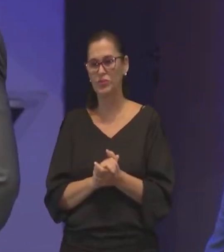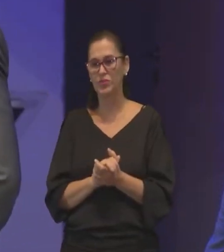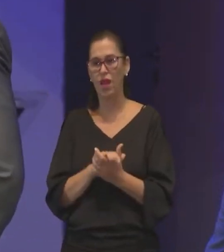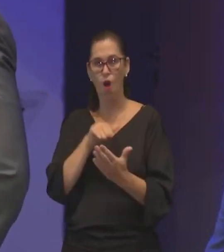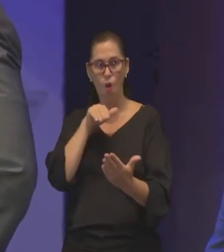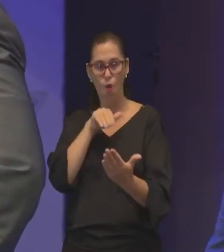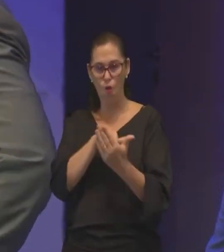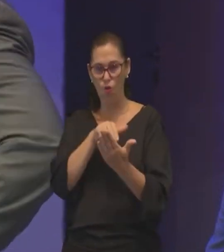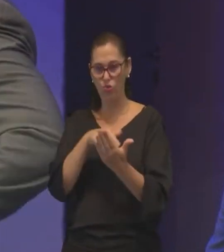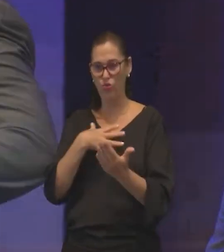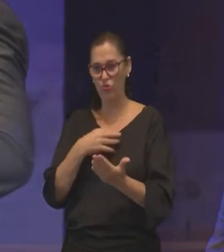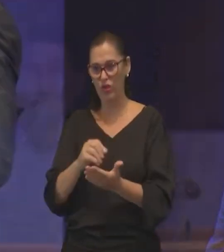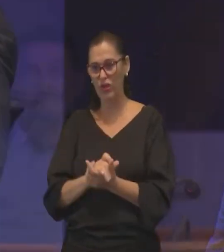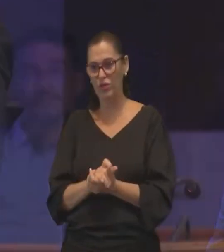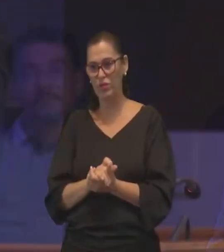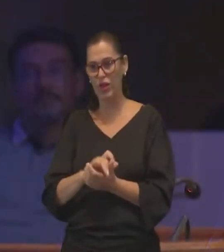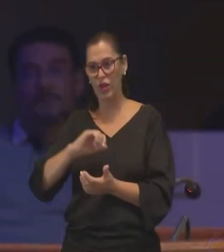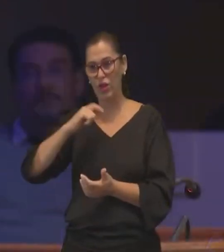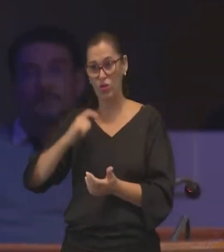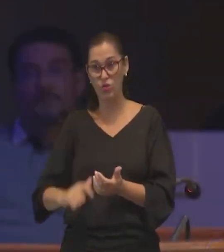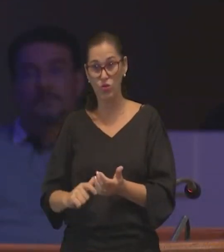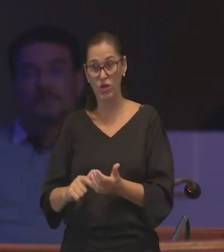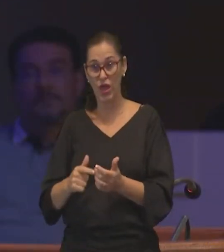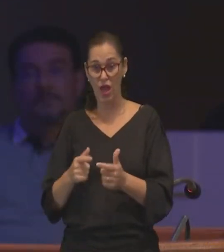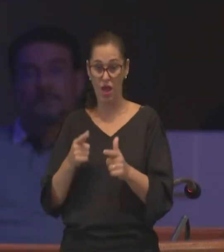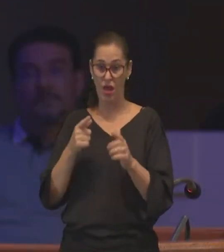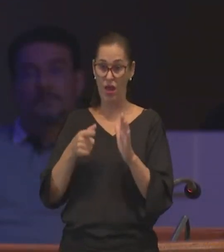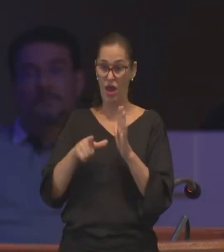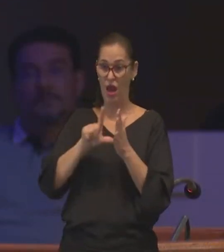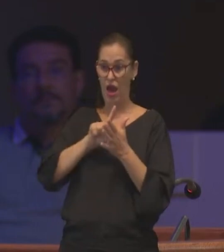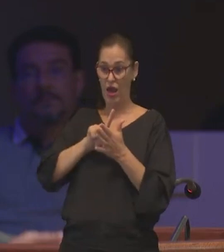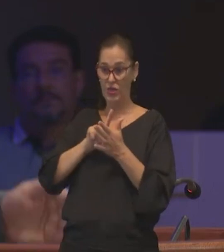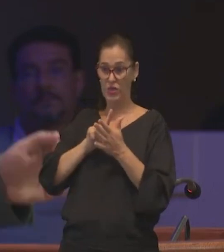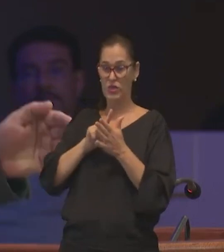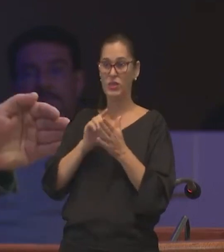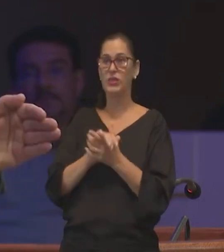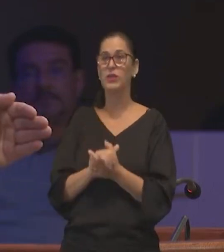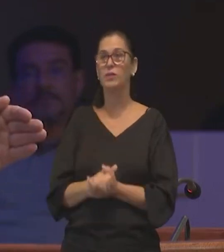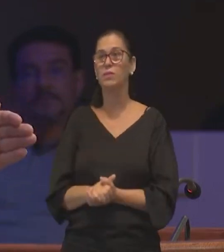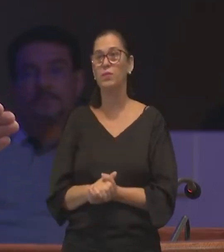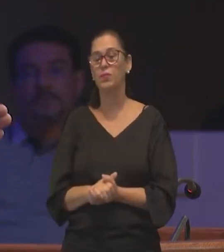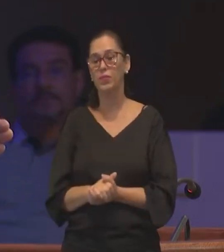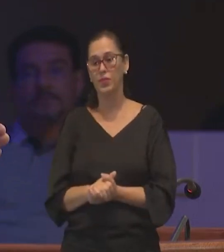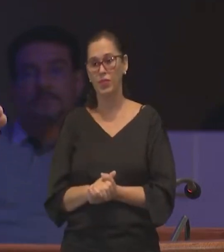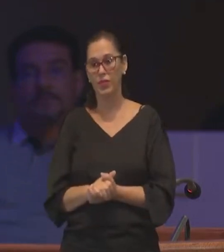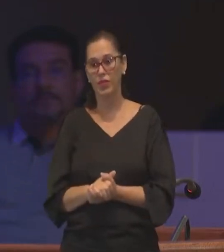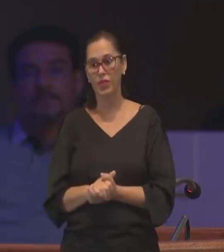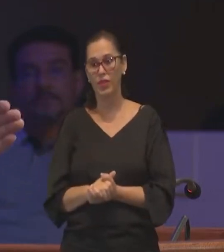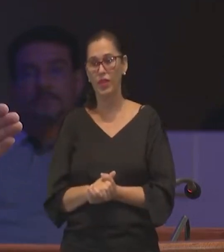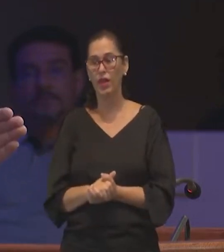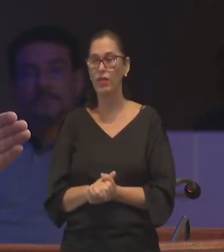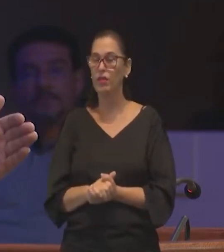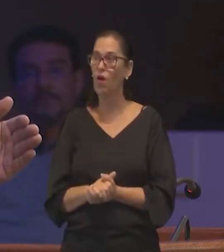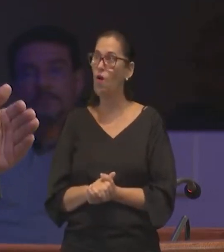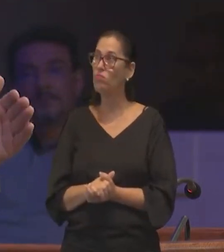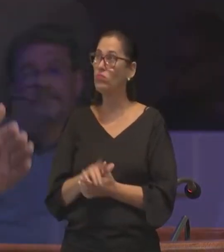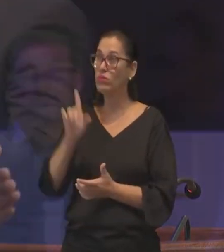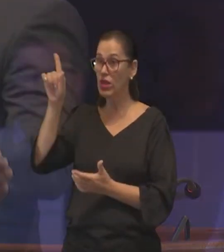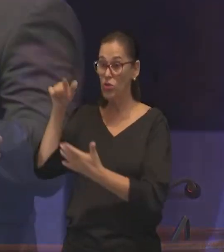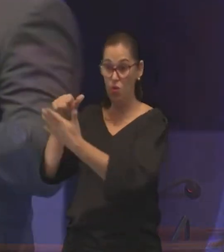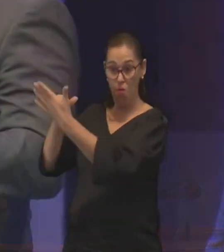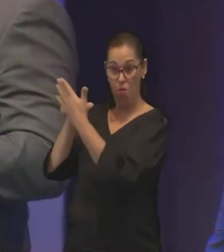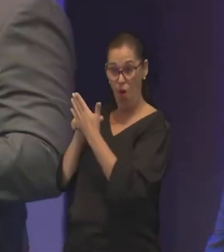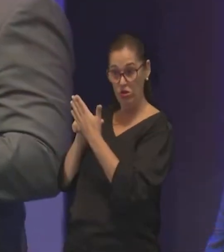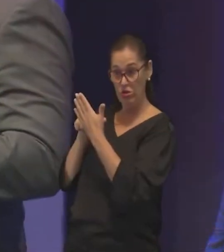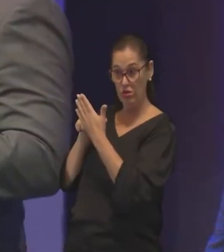dos filhos, José era o penúltimo. Ele tem de Deus algumas revelações através